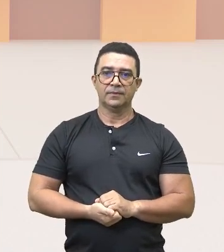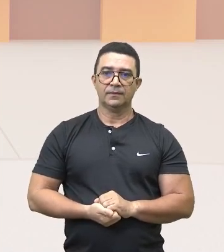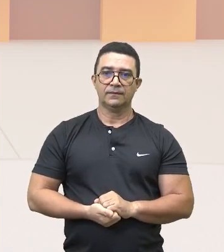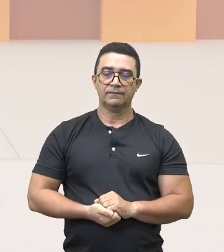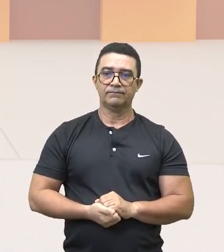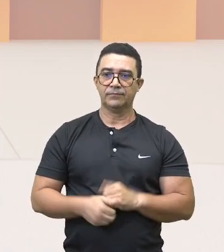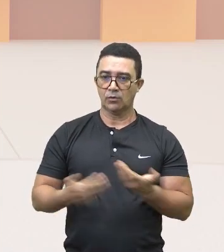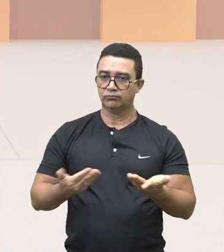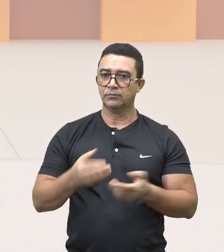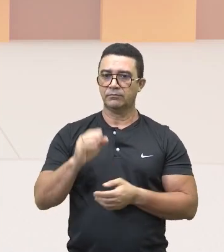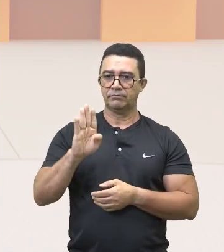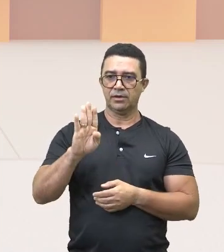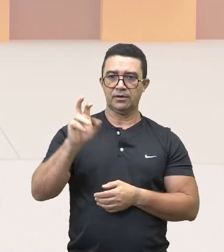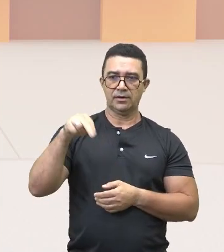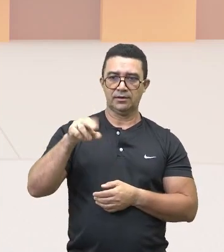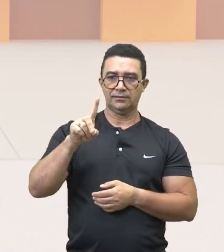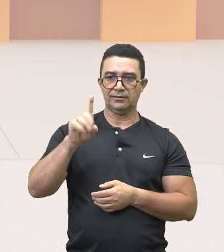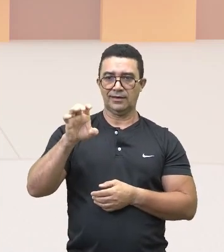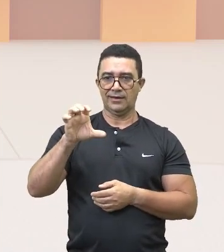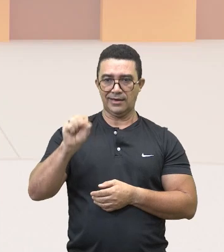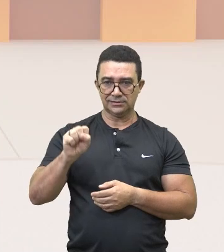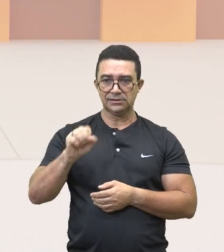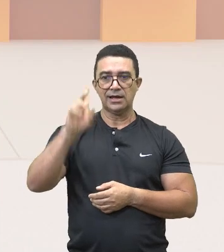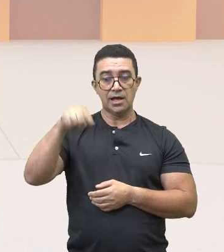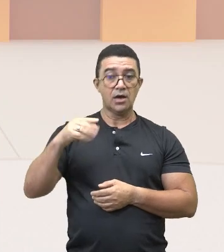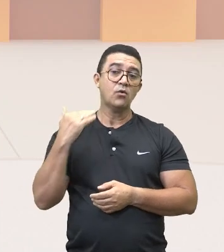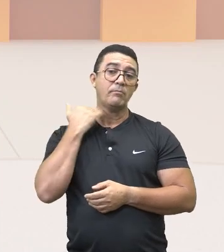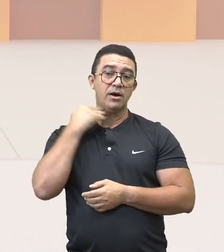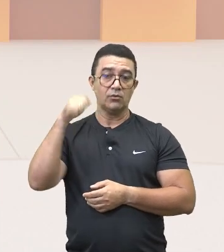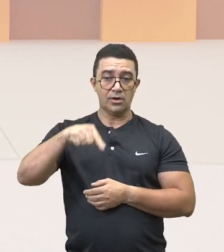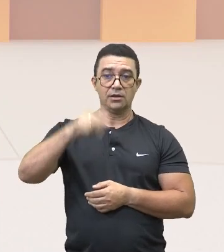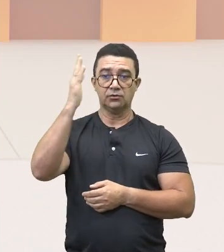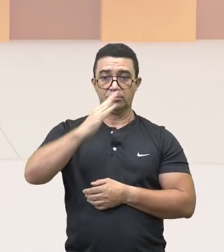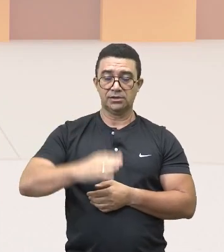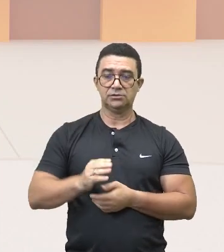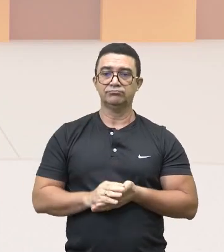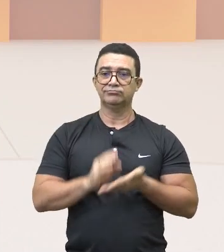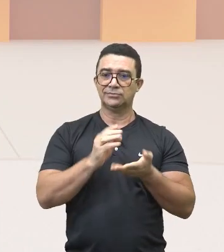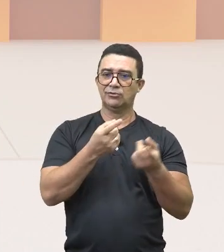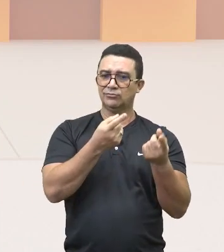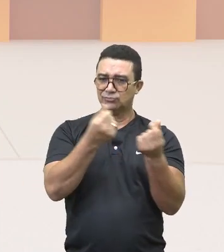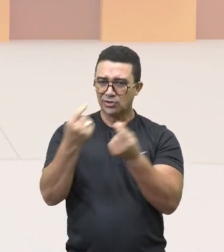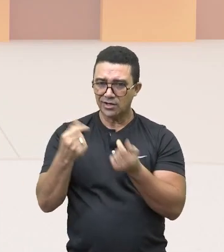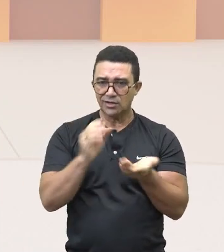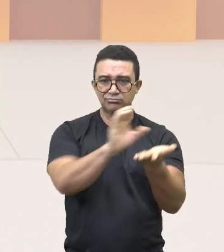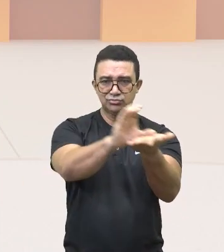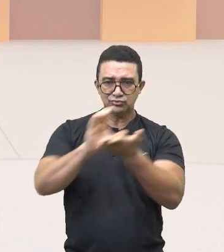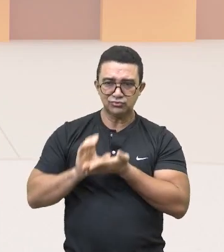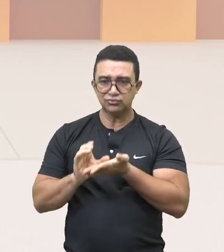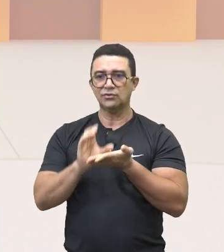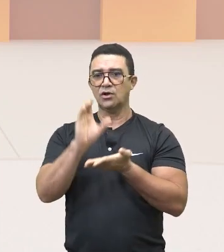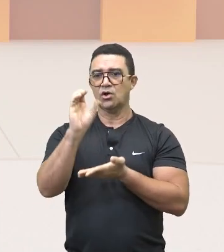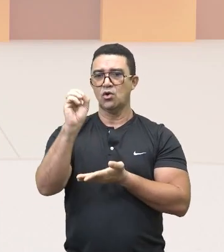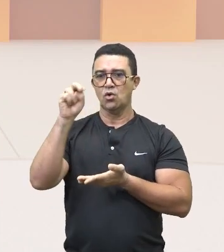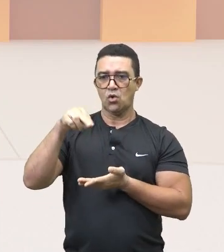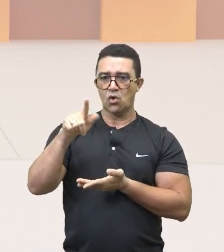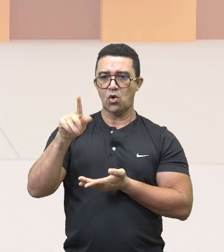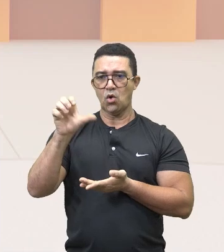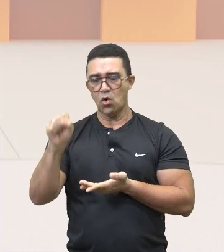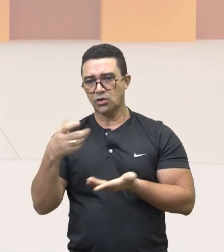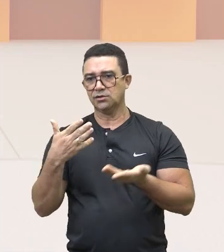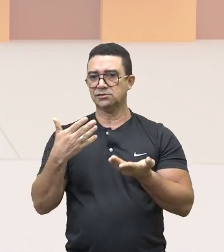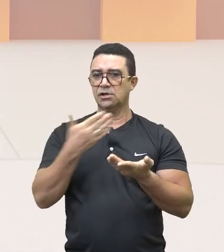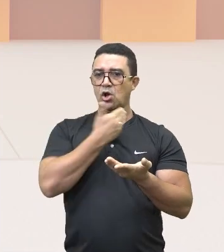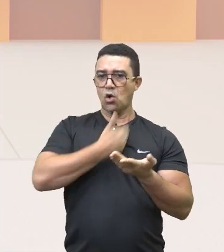né, gerido, né, pelo governo federal, e é ele que capta esses recursos. Seja ONGs que doam para esse fundo, muitos governos